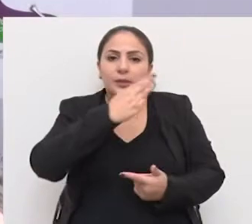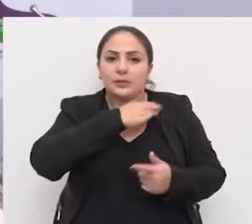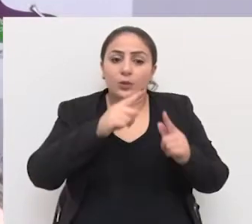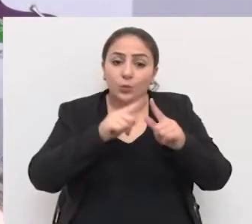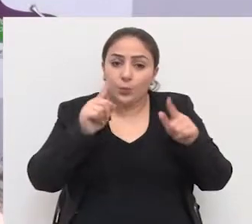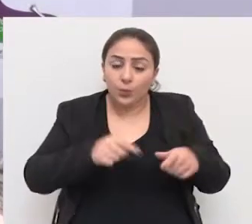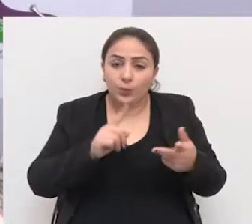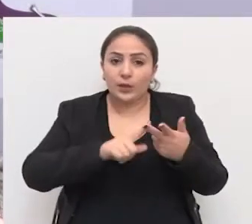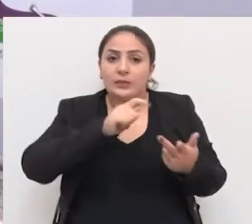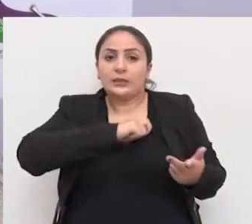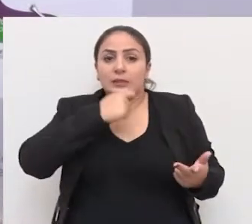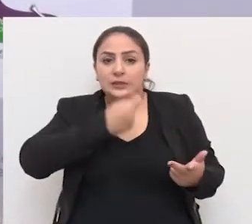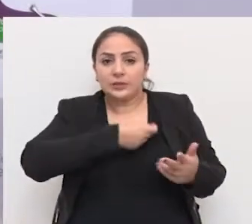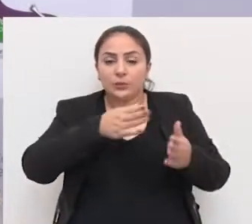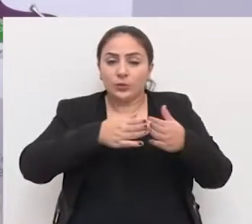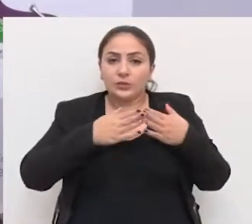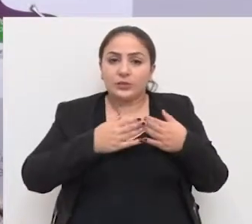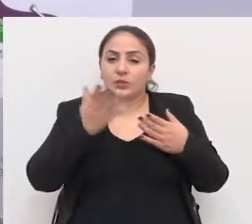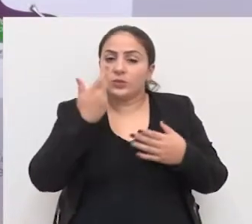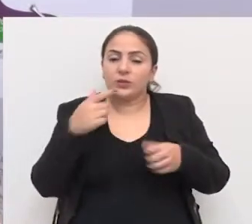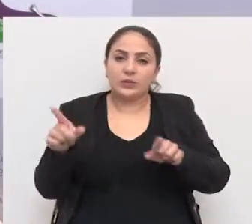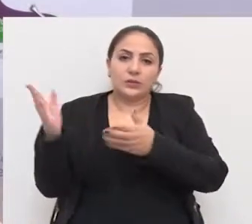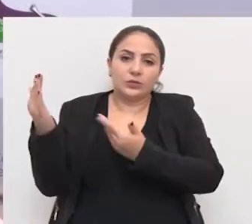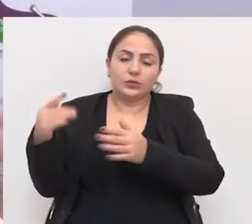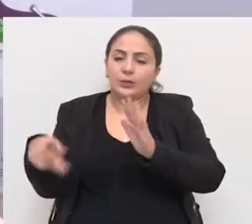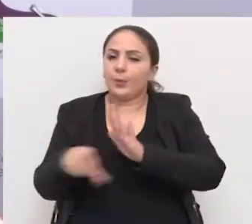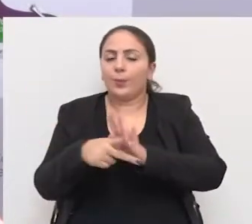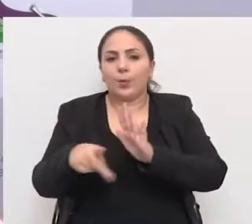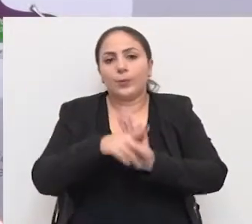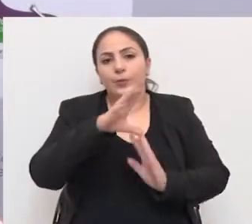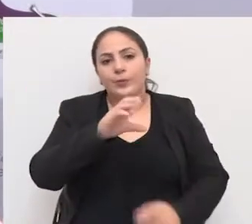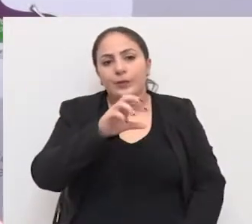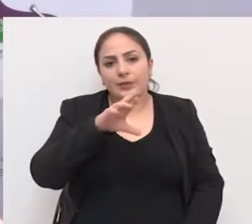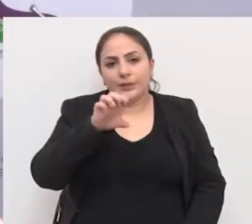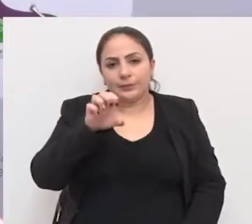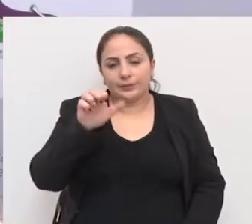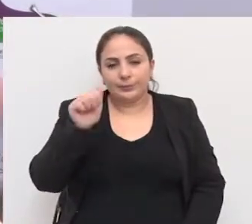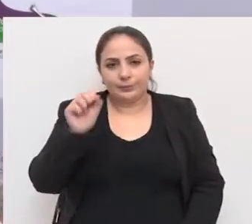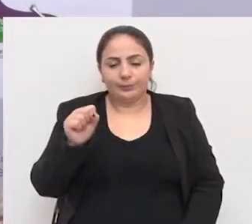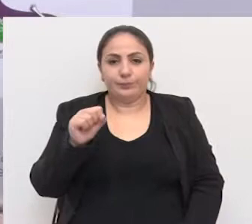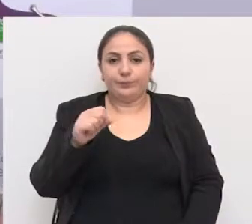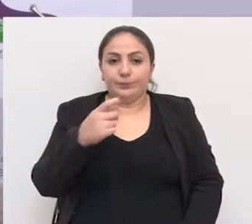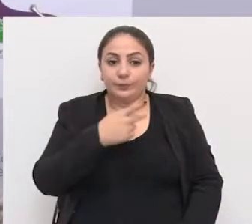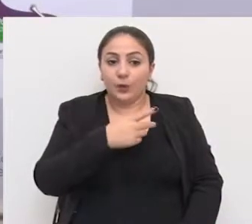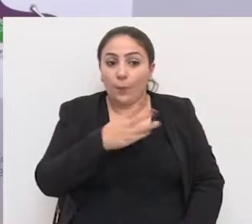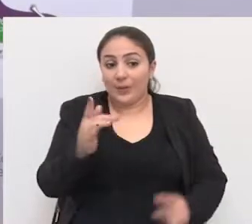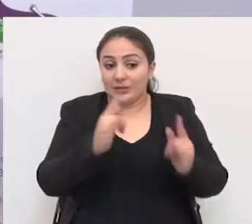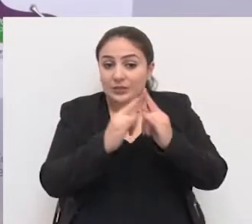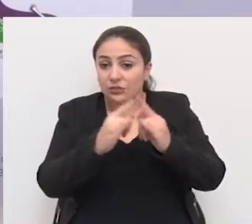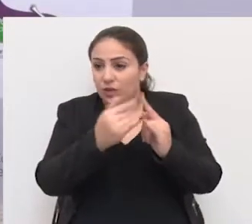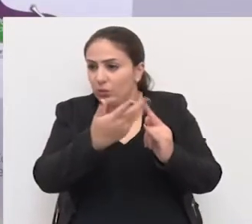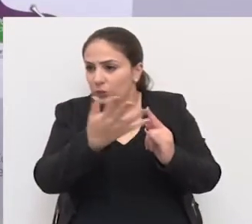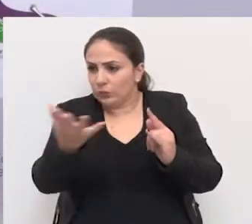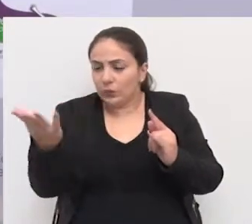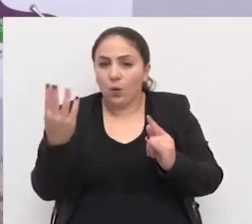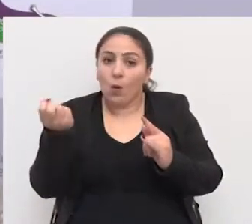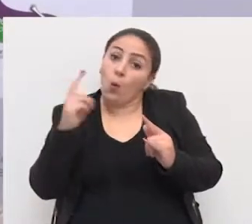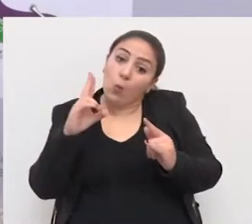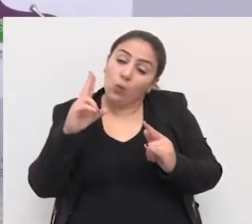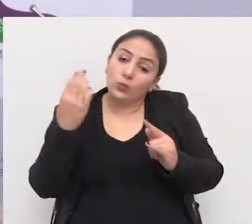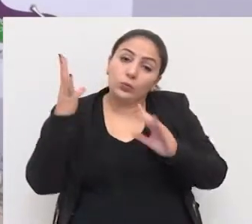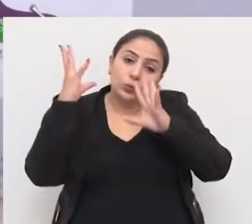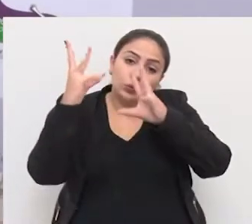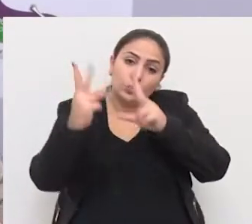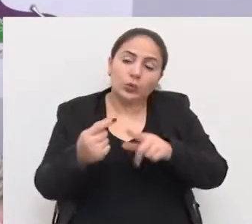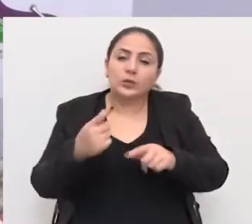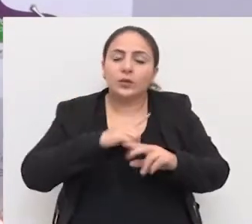Ministério Público, a Delegacia de Proteção à Criança e Adolescente e para o próprio CREAS. Então, algum destes órgãos, com certeza, ou todos